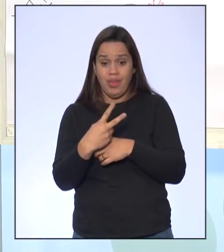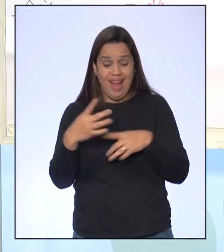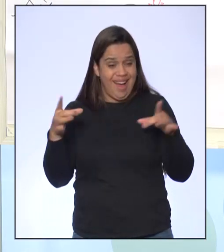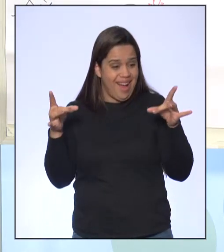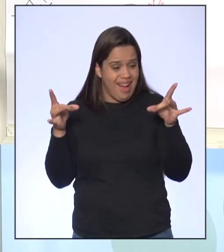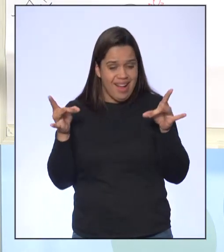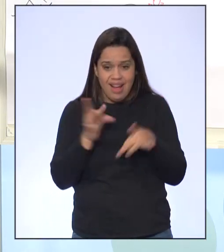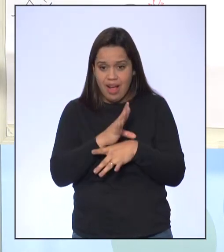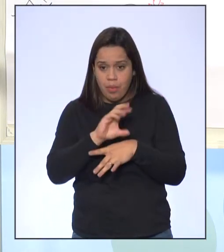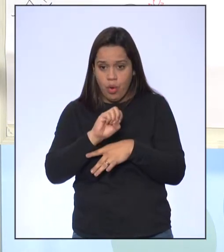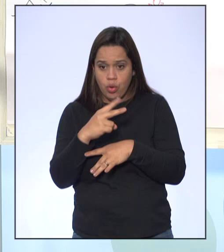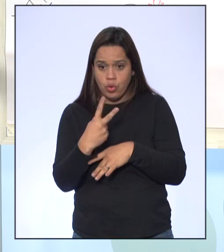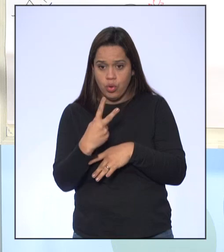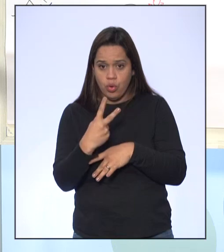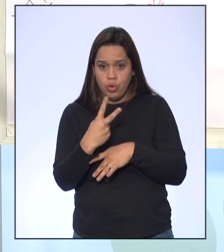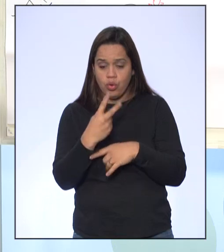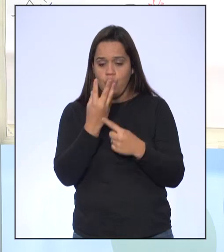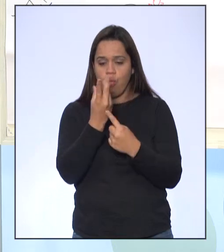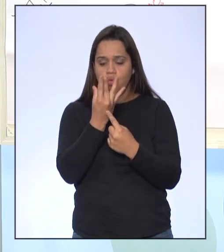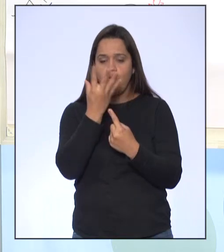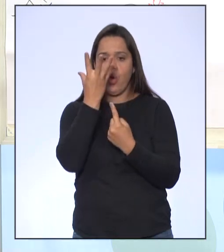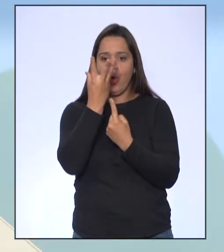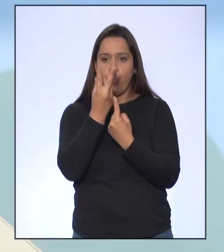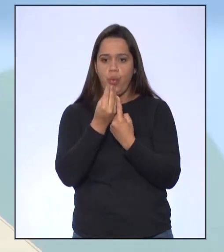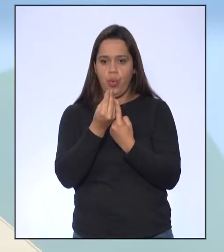o oxigênio, vai acabar o fogo.